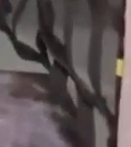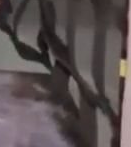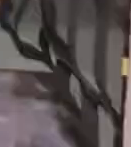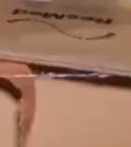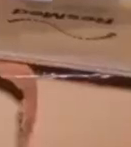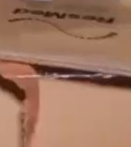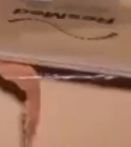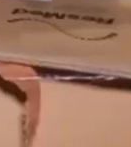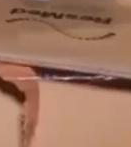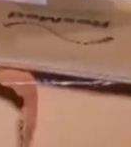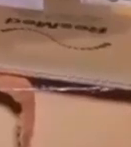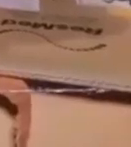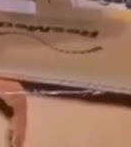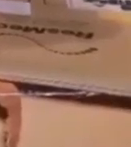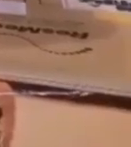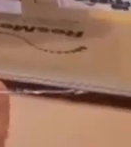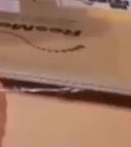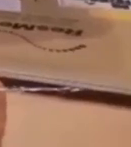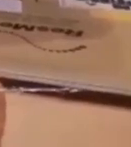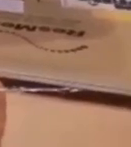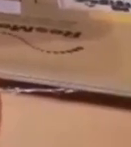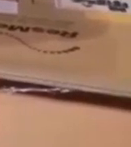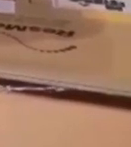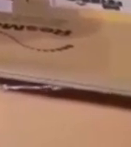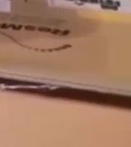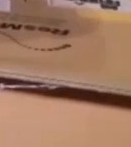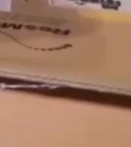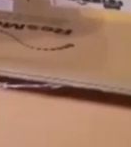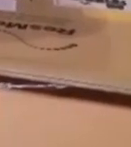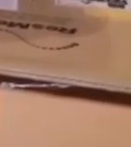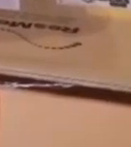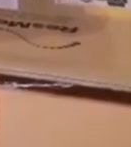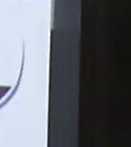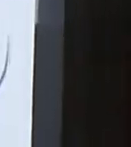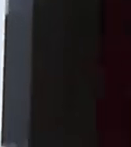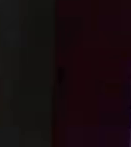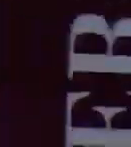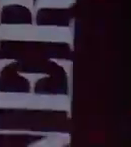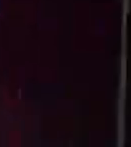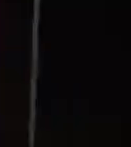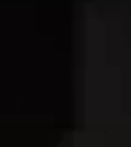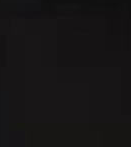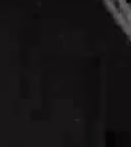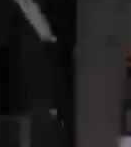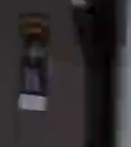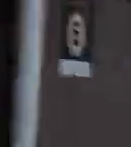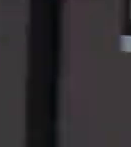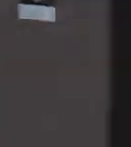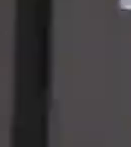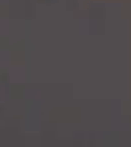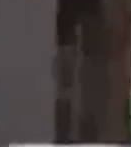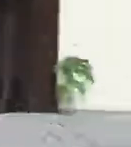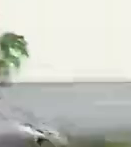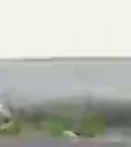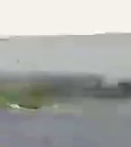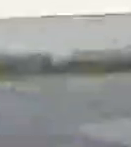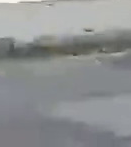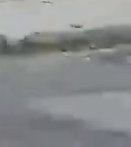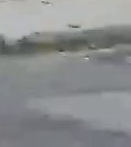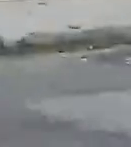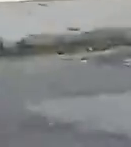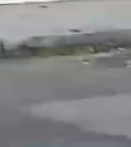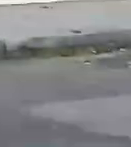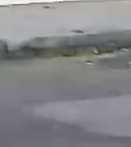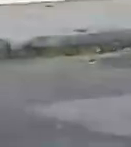de saúde que já havia firmado o contrato com governo vender o respiradores para uma Adega por dois milhões e